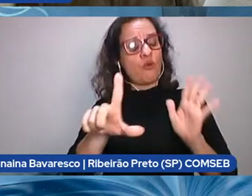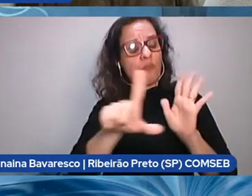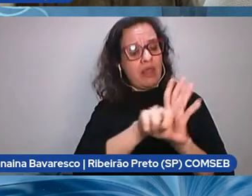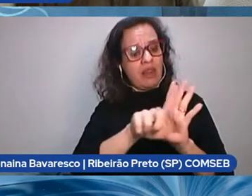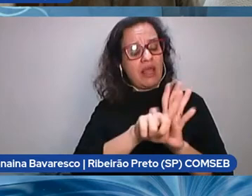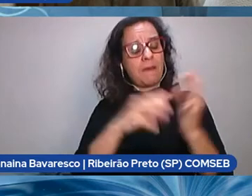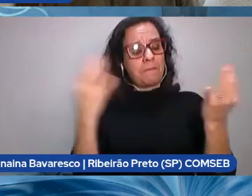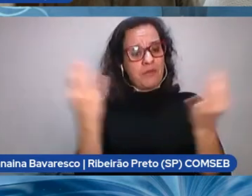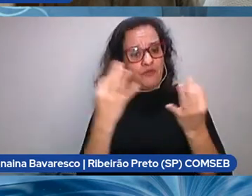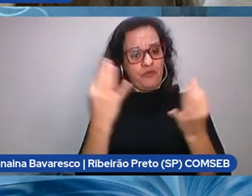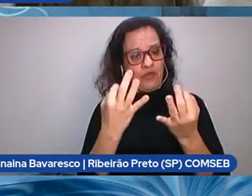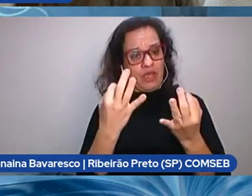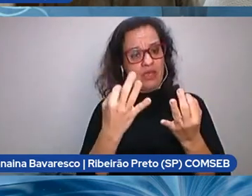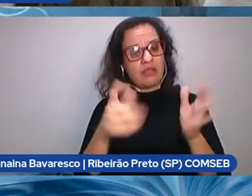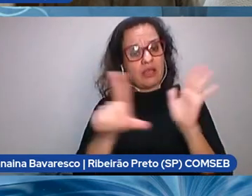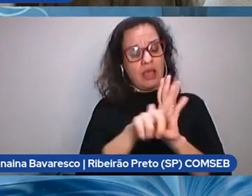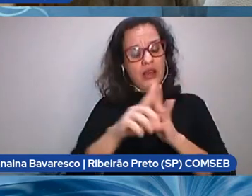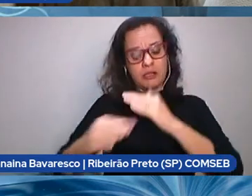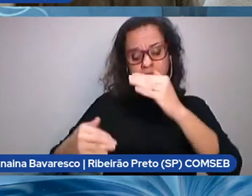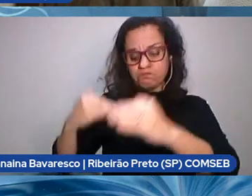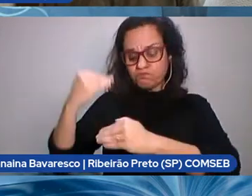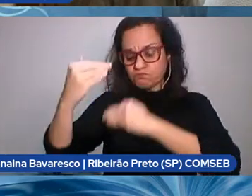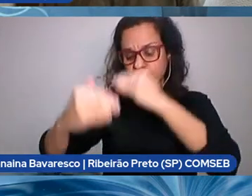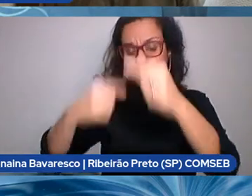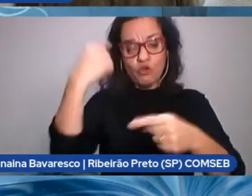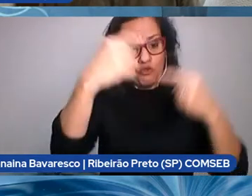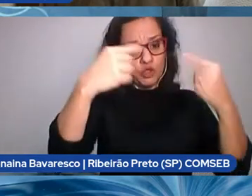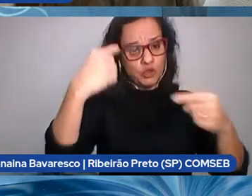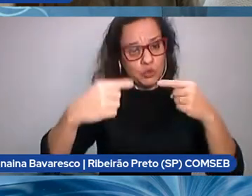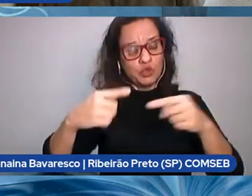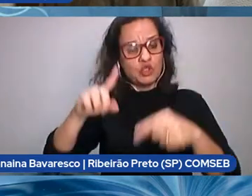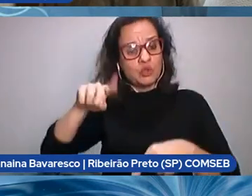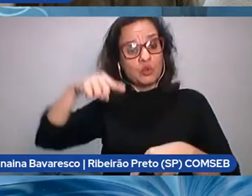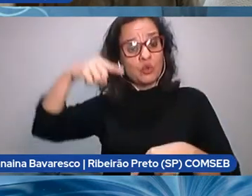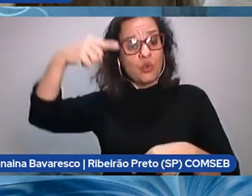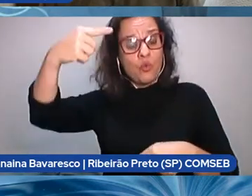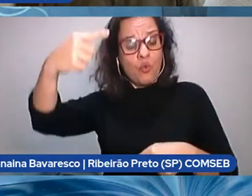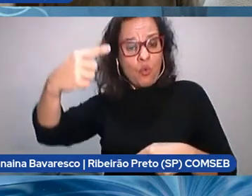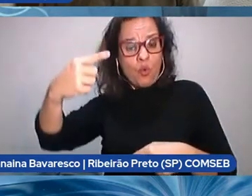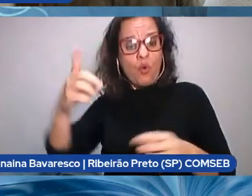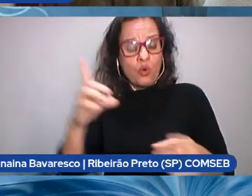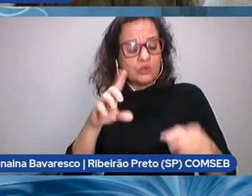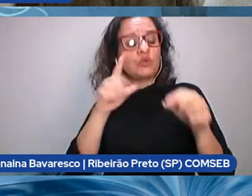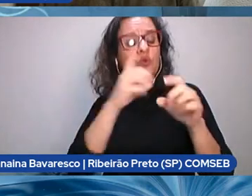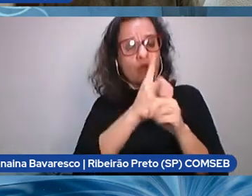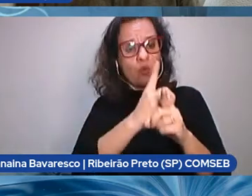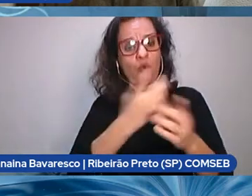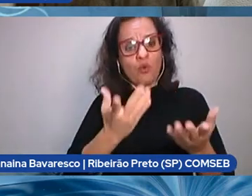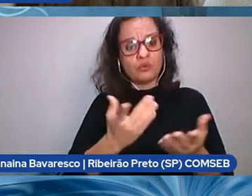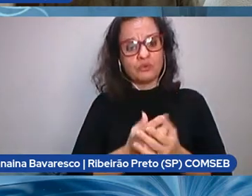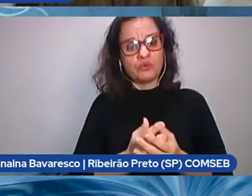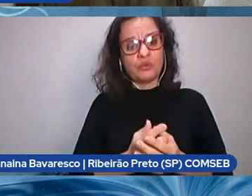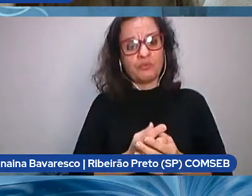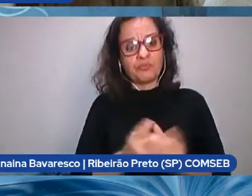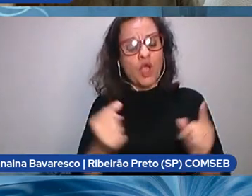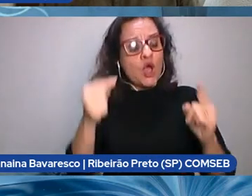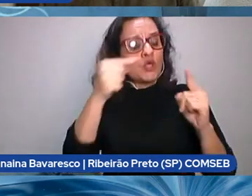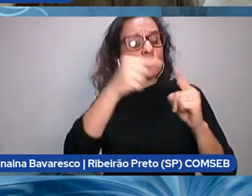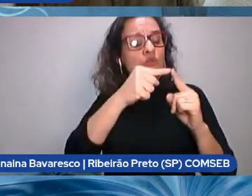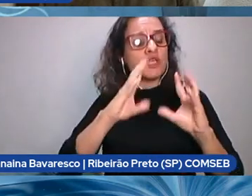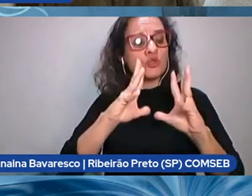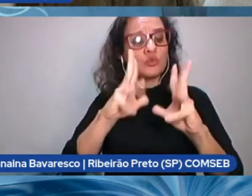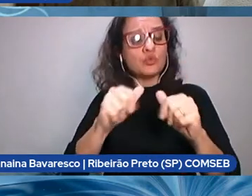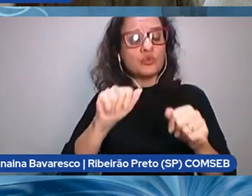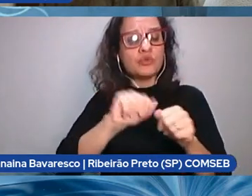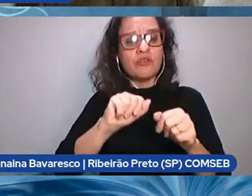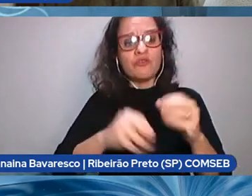progresso. Então, foi até discutido no nosso último encontro aqui, que, veja só, as coisas, os objetos, tudo é feito